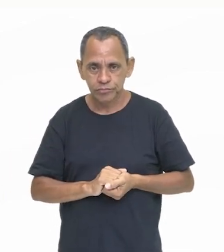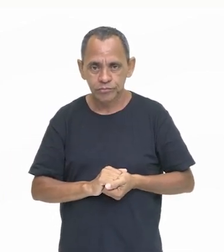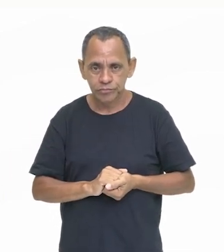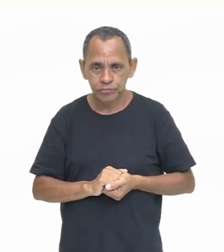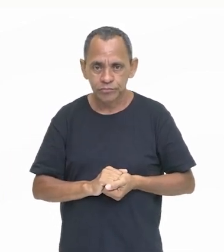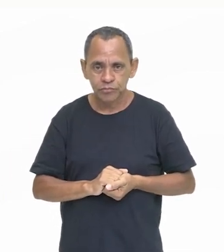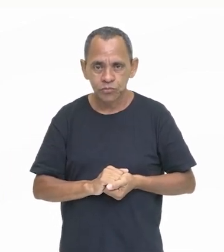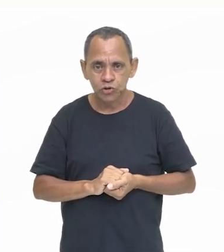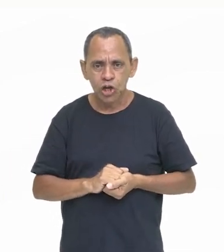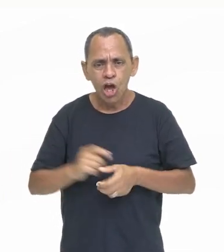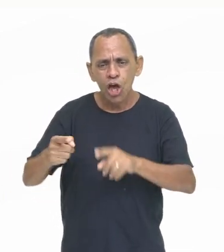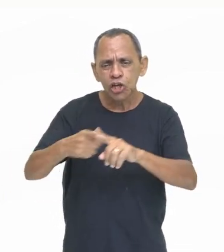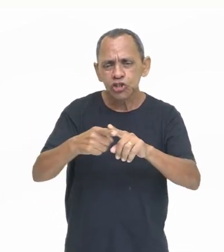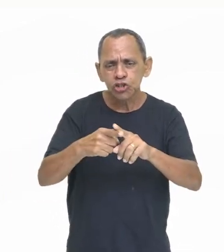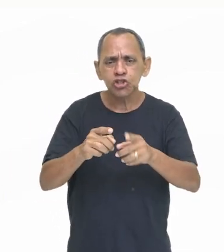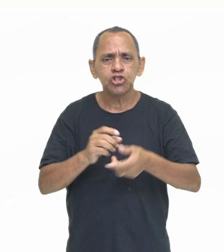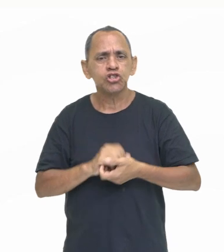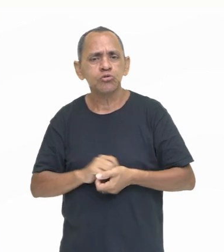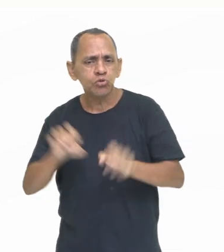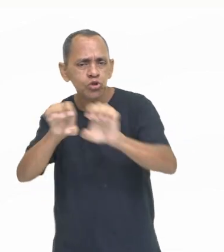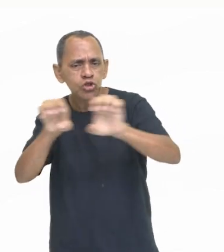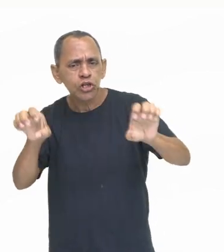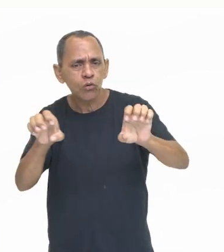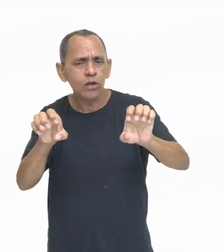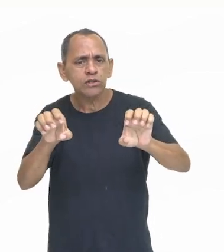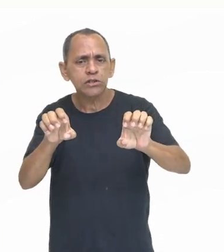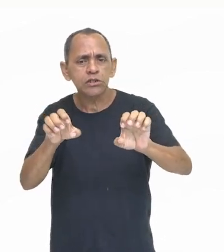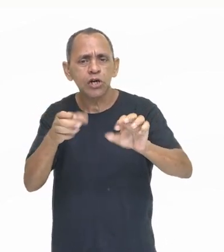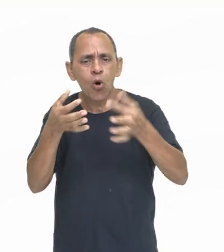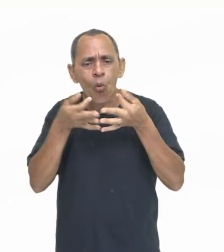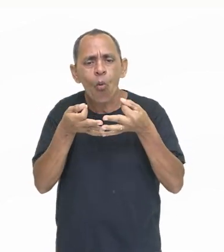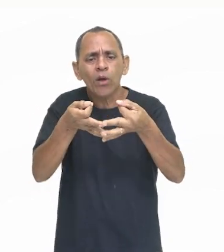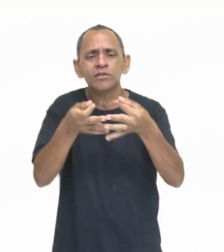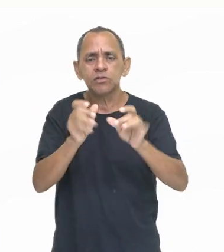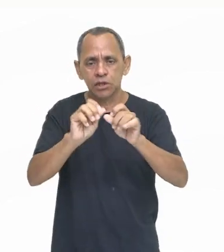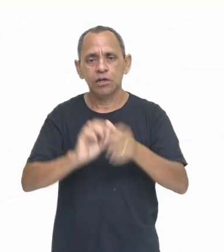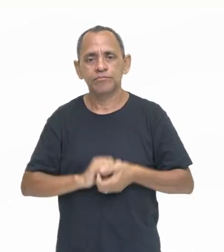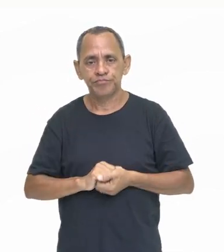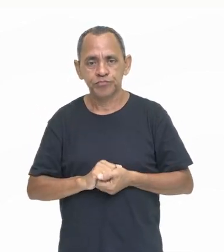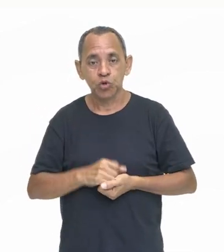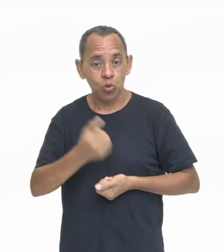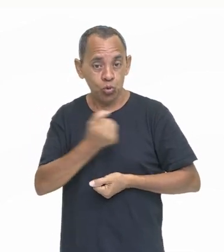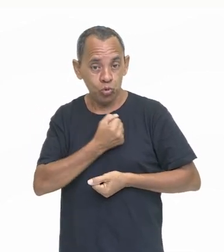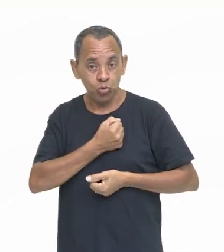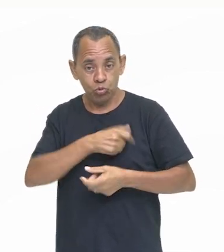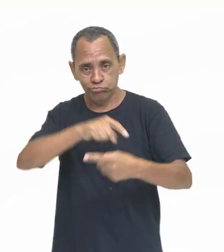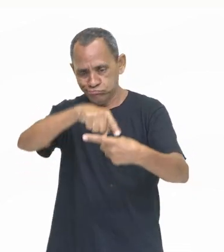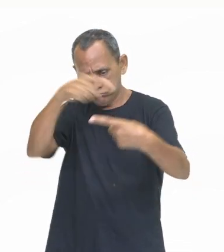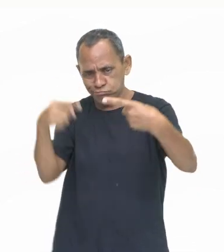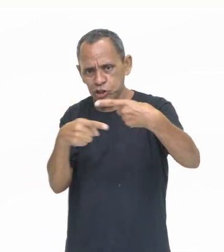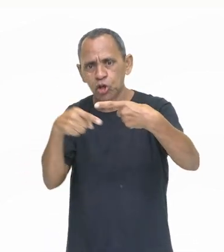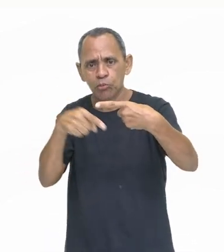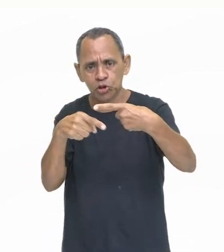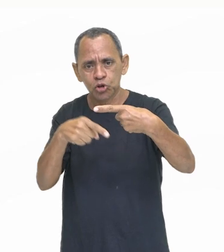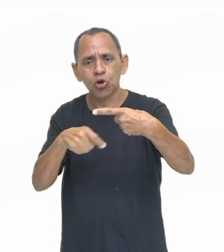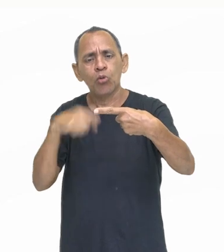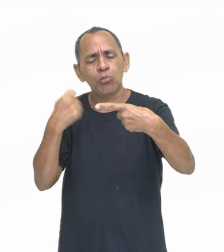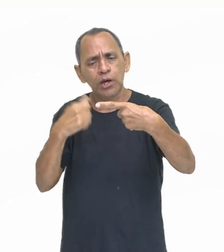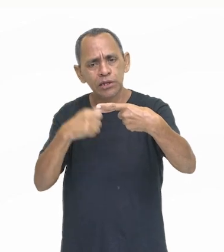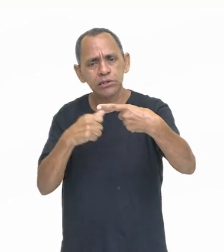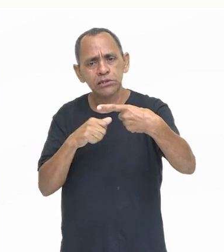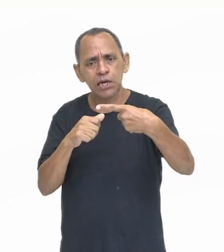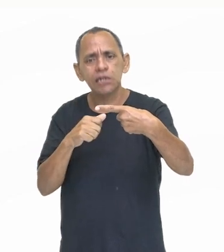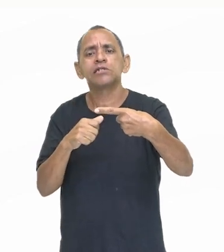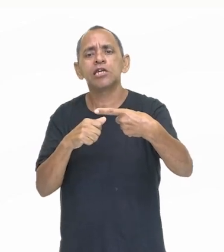caso aqui, ó, do denominador, repare como ele é denominador, então tem que ser maior